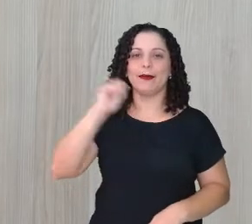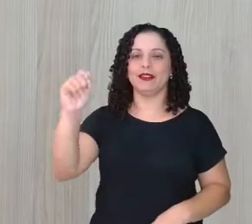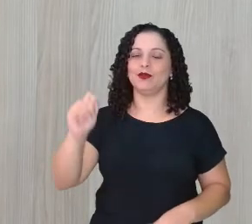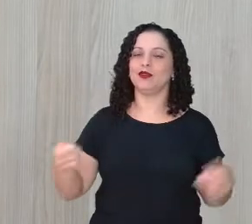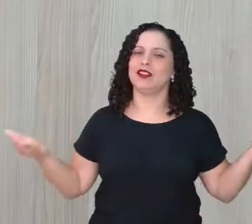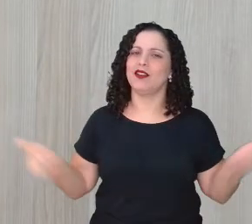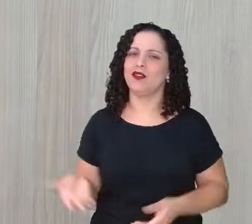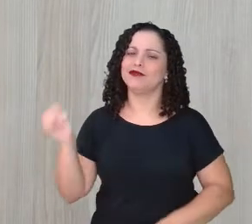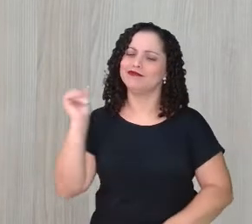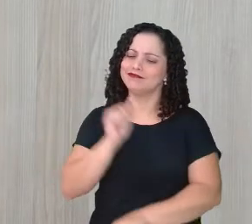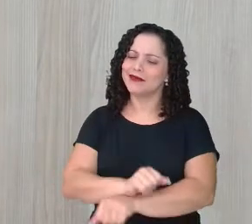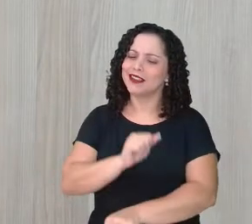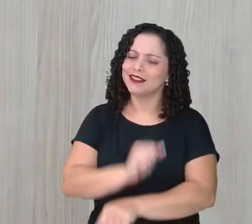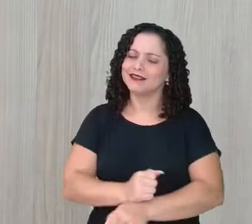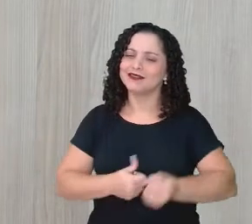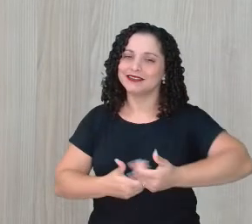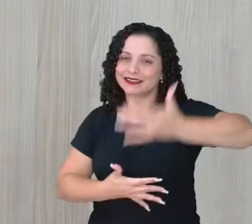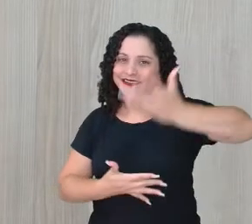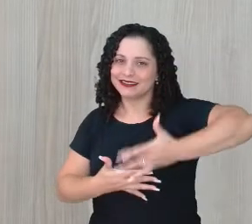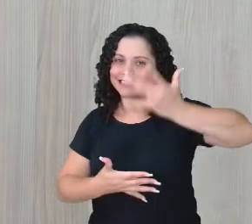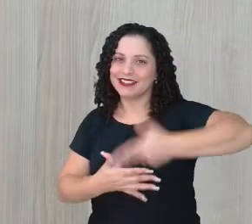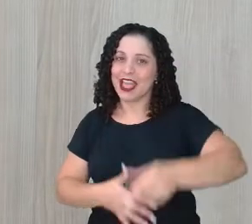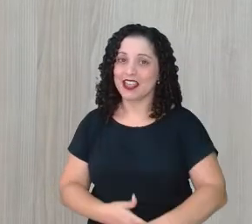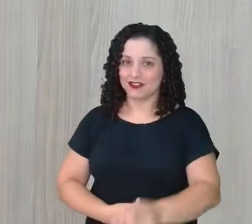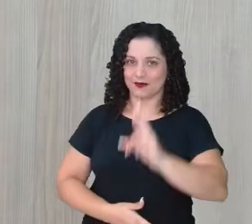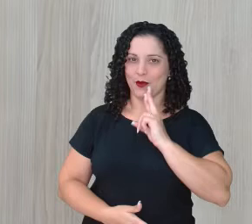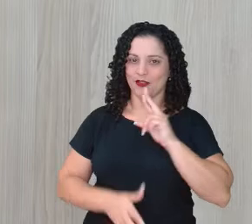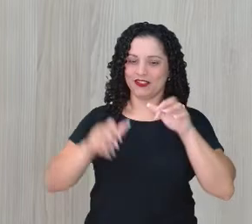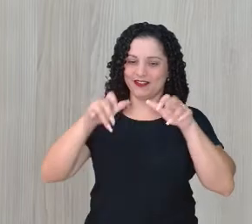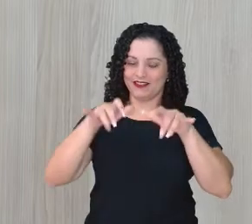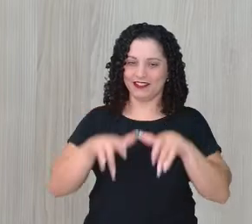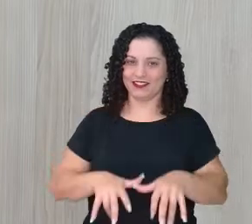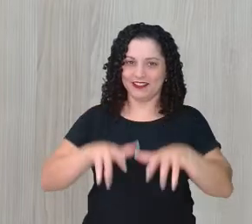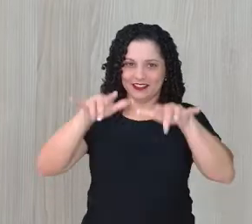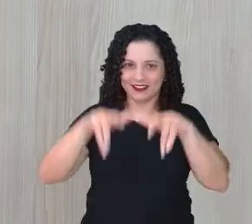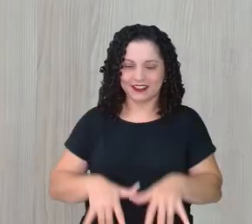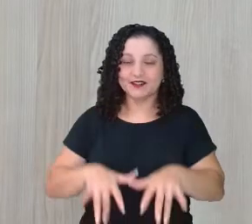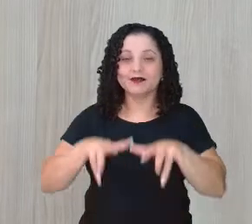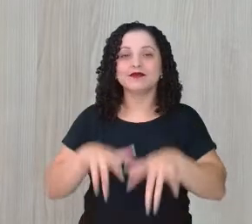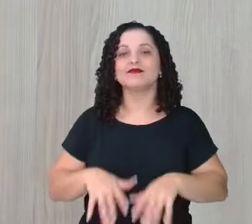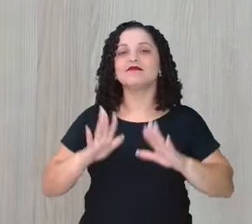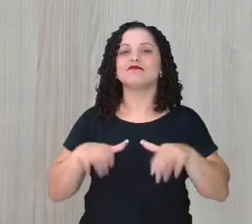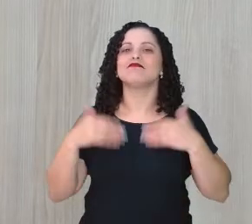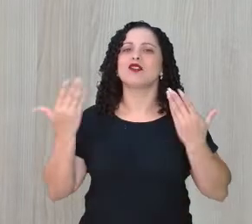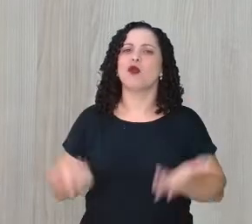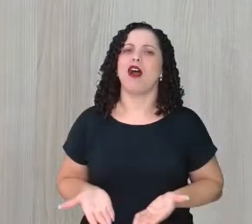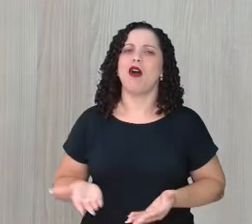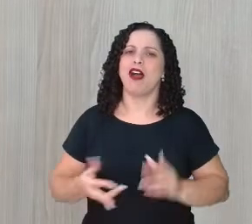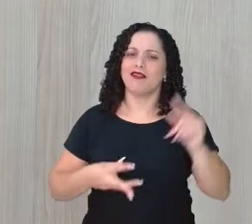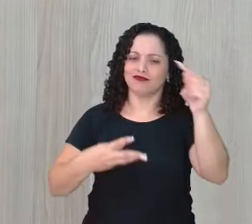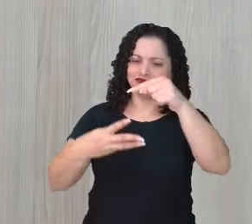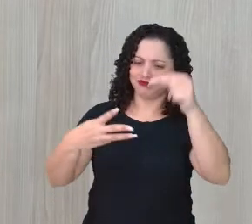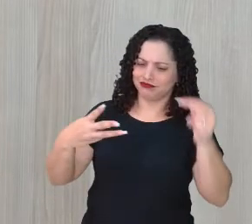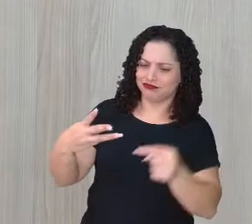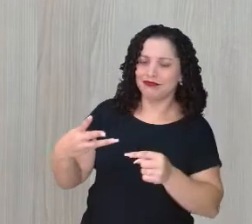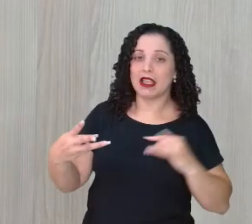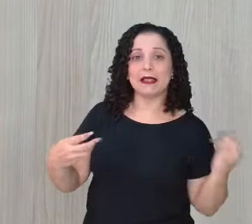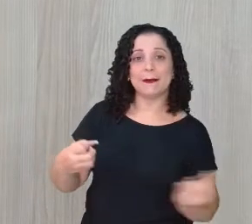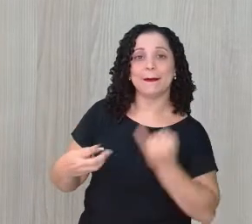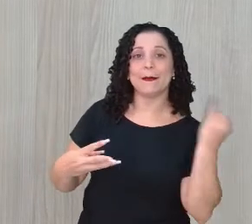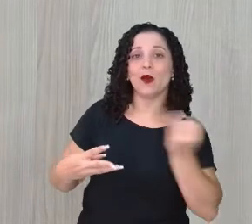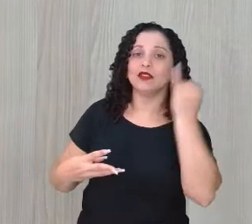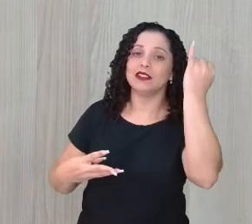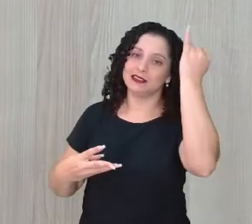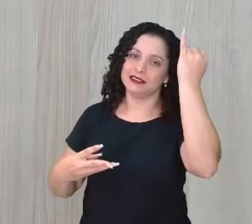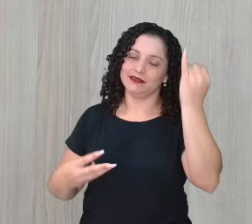estão ligadinhos aí, que possam nos responder direitinho essa questão aí, não é? Qual dos gases é muito